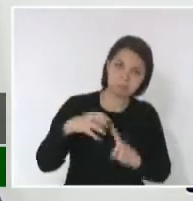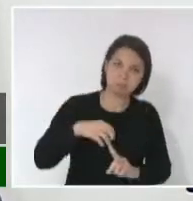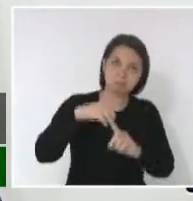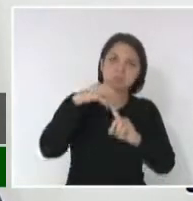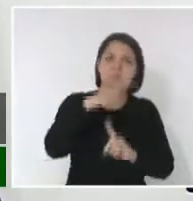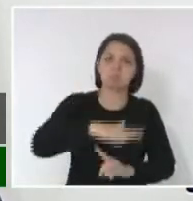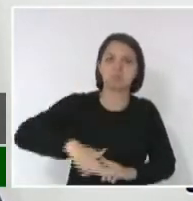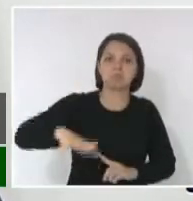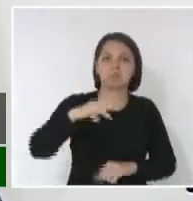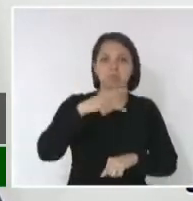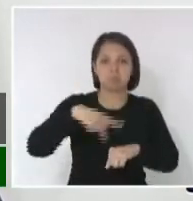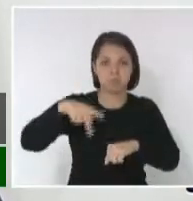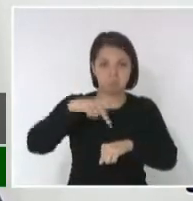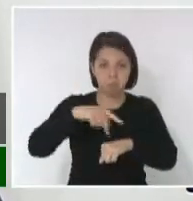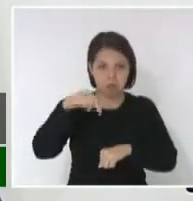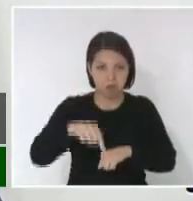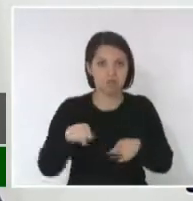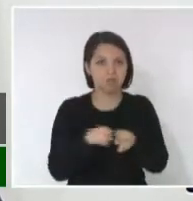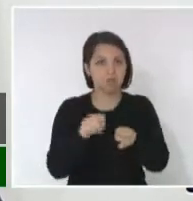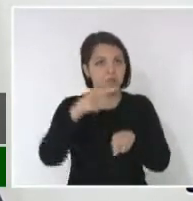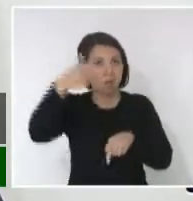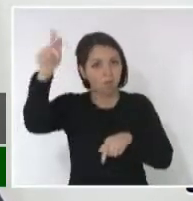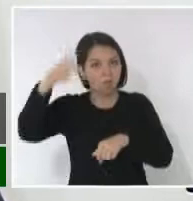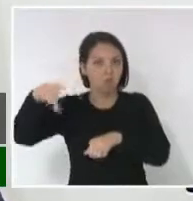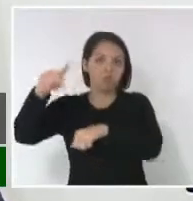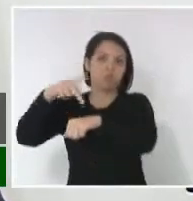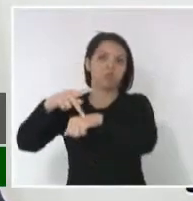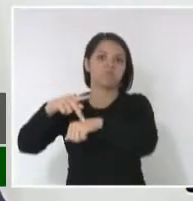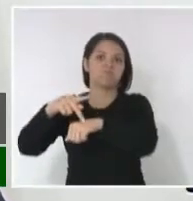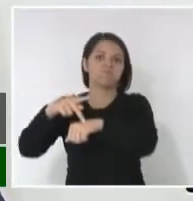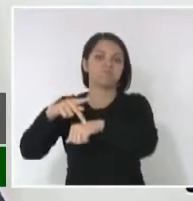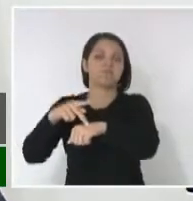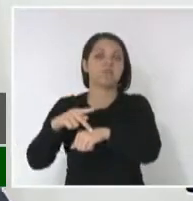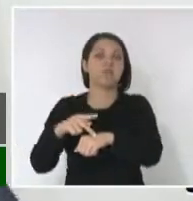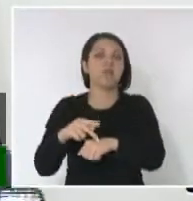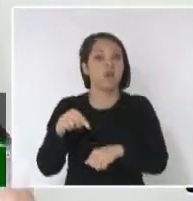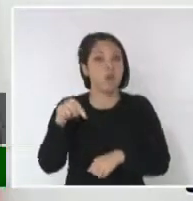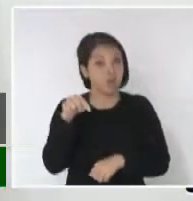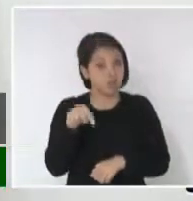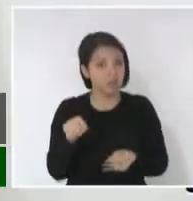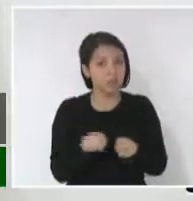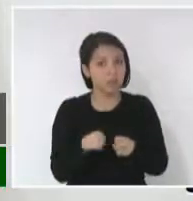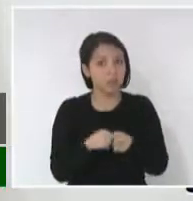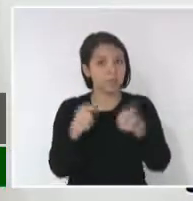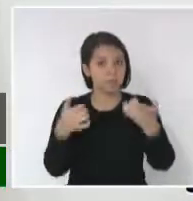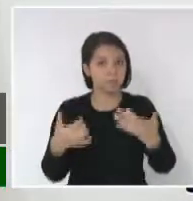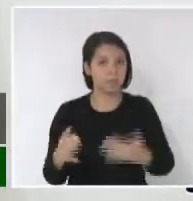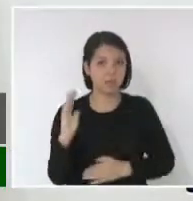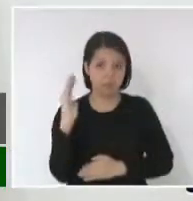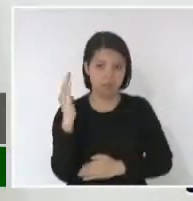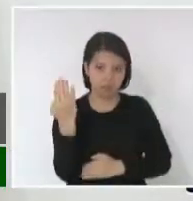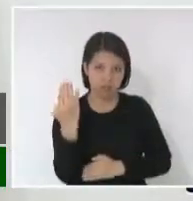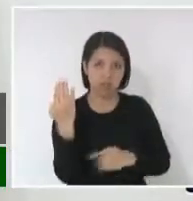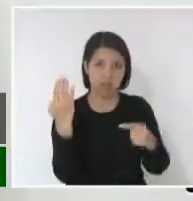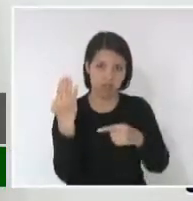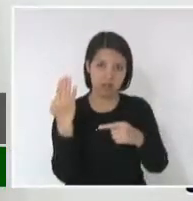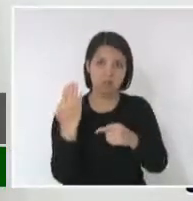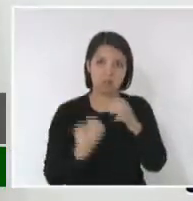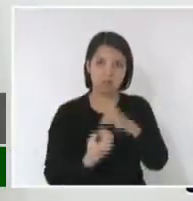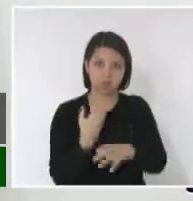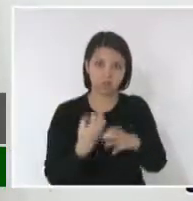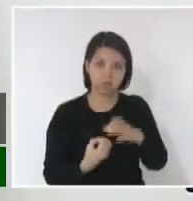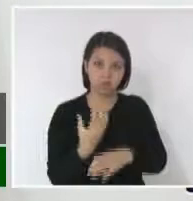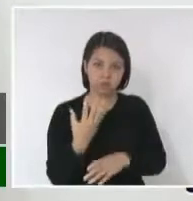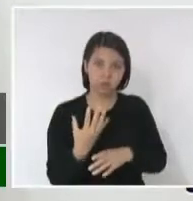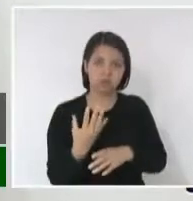E vale destacar que essa madeira que é produzida, ela é praticamente um aproveitamento já de